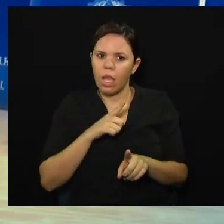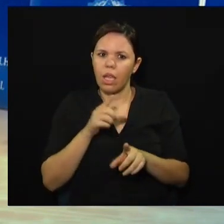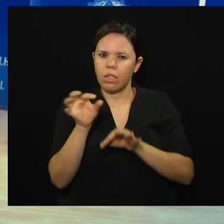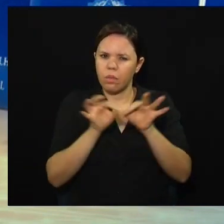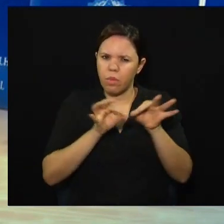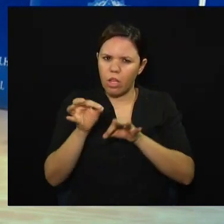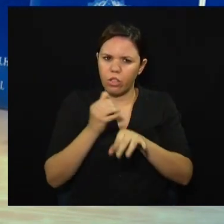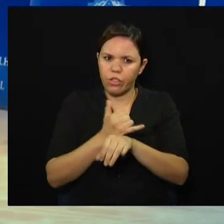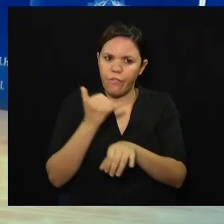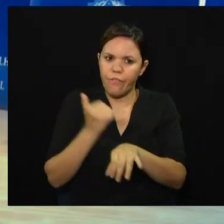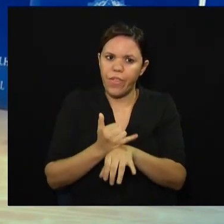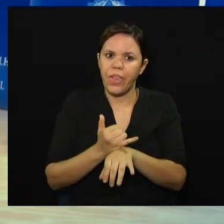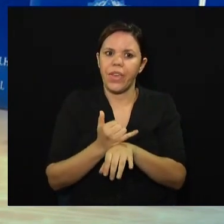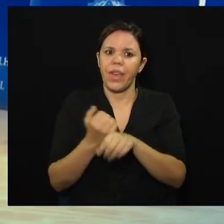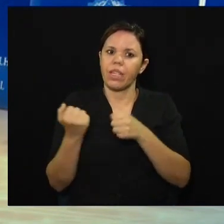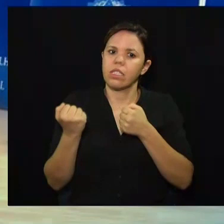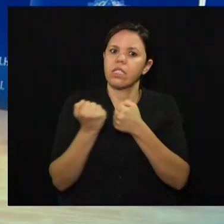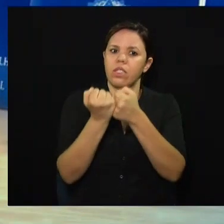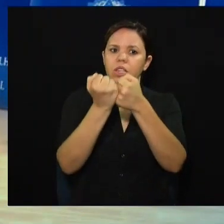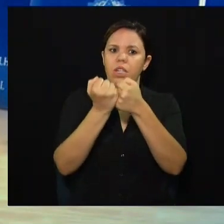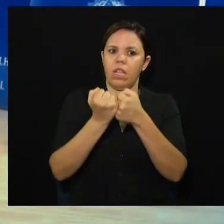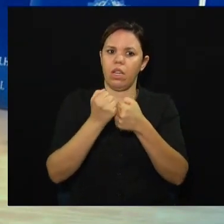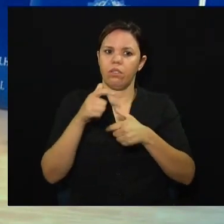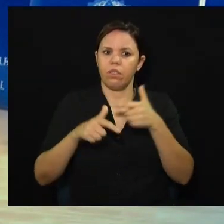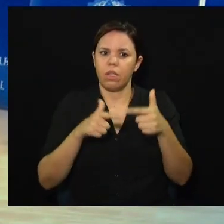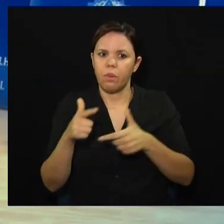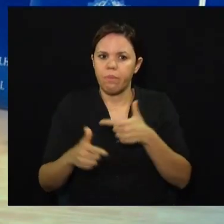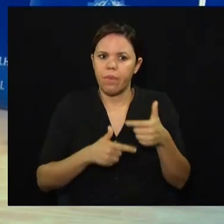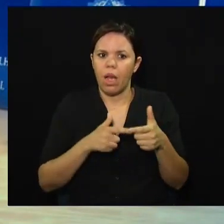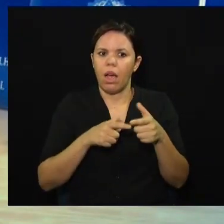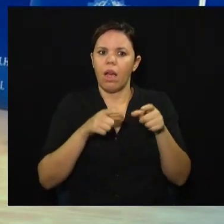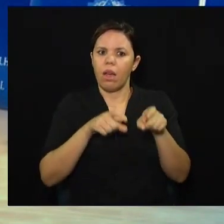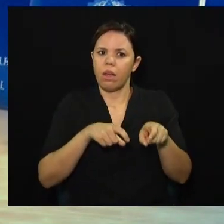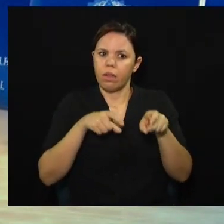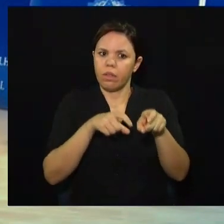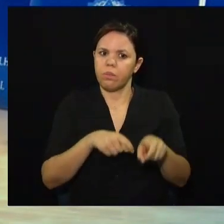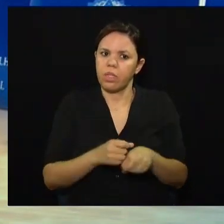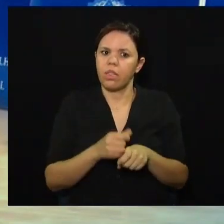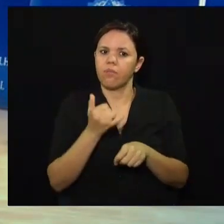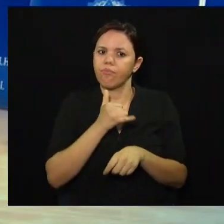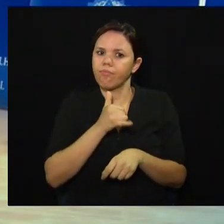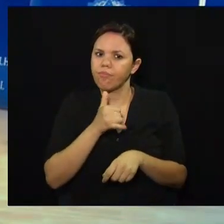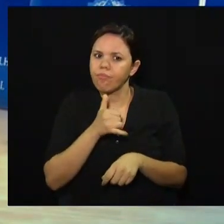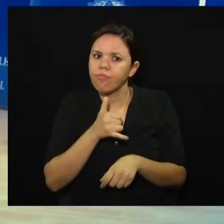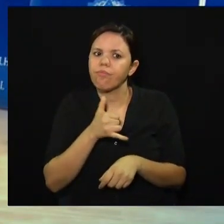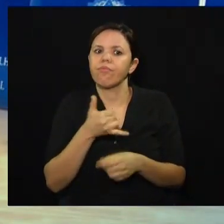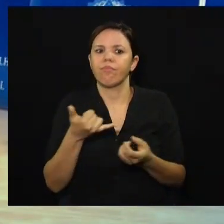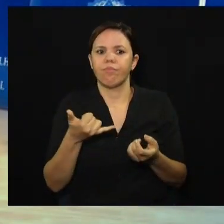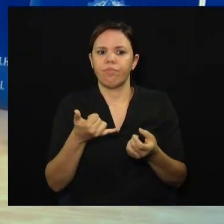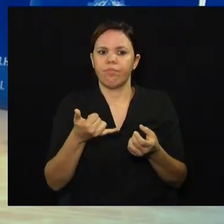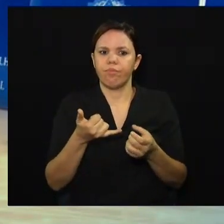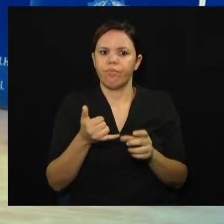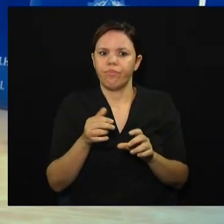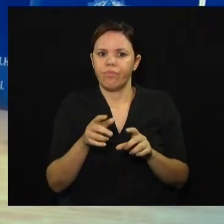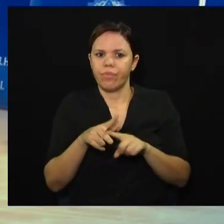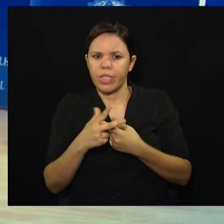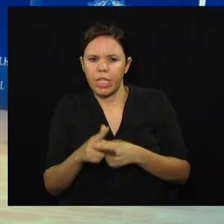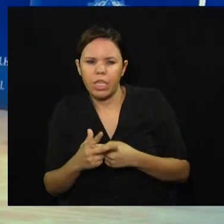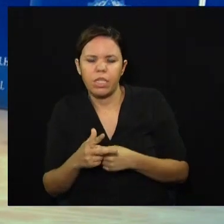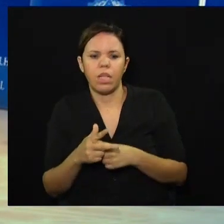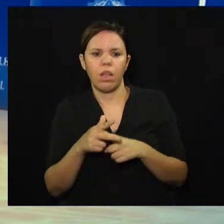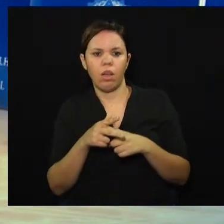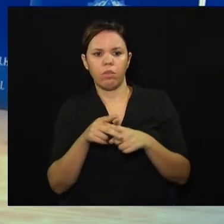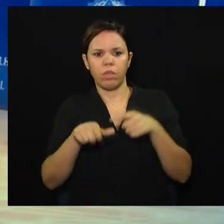ferros auxiliar de expedição carpinteiro eletricista encanador fiscal de loja